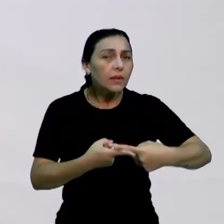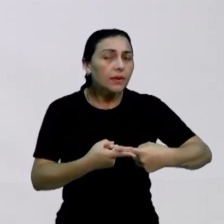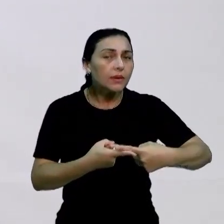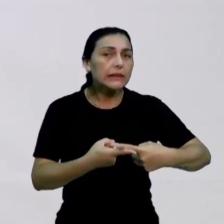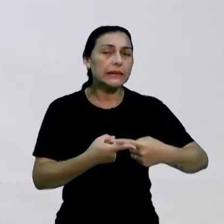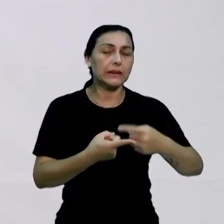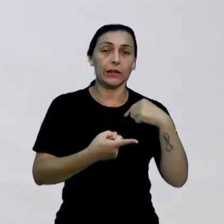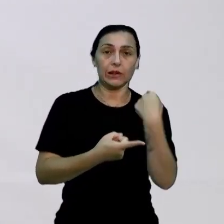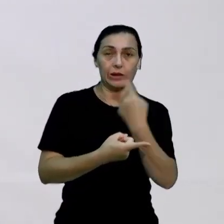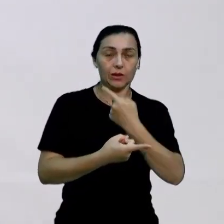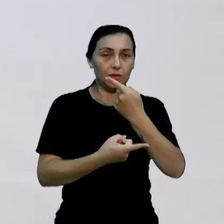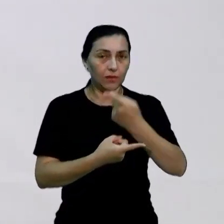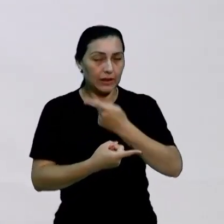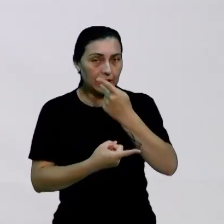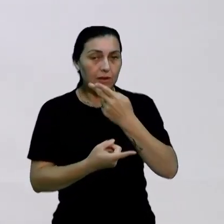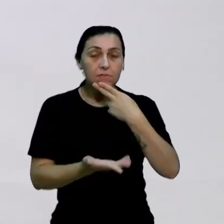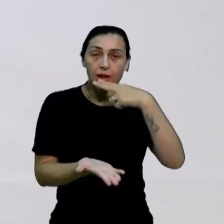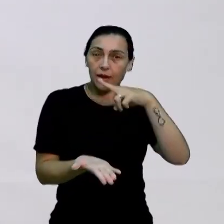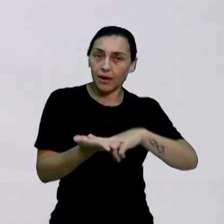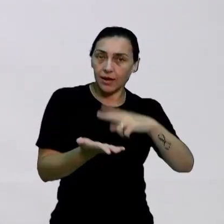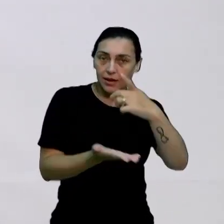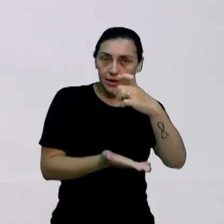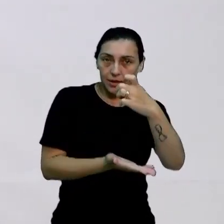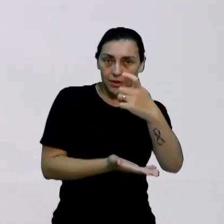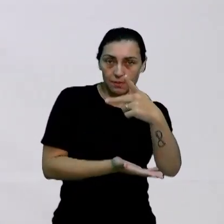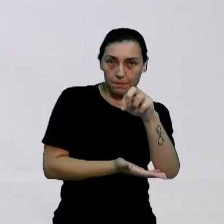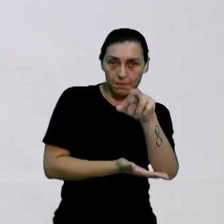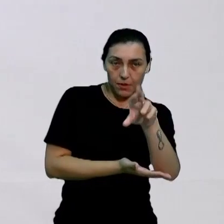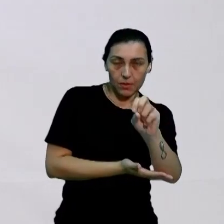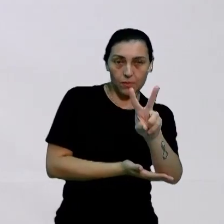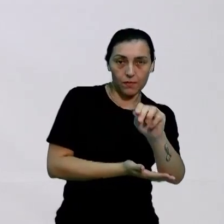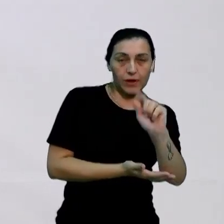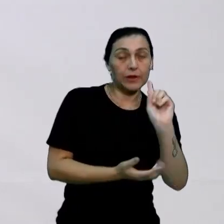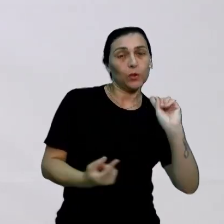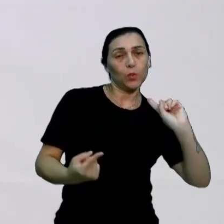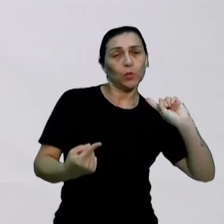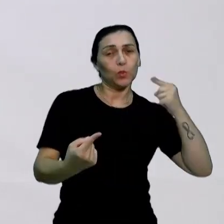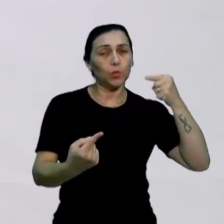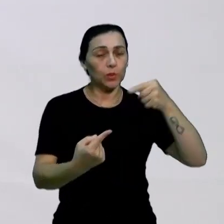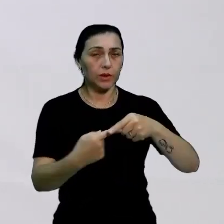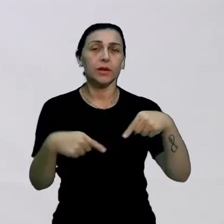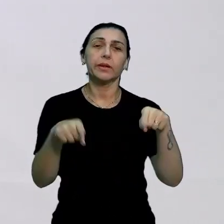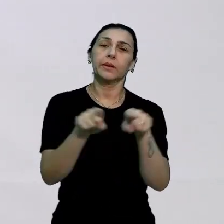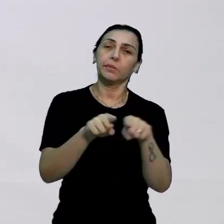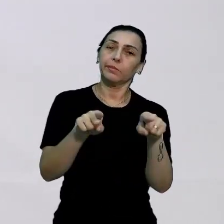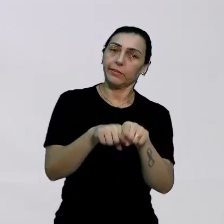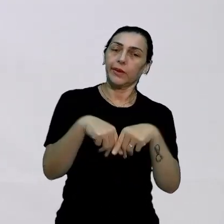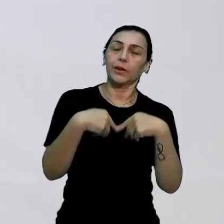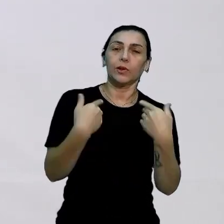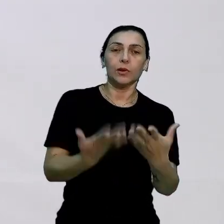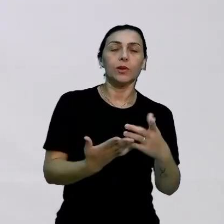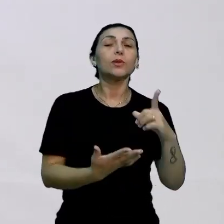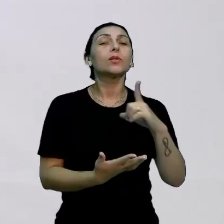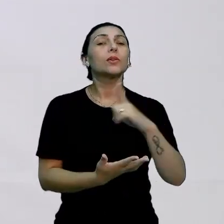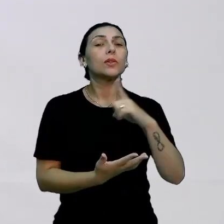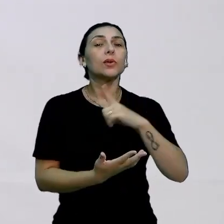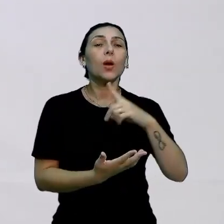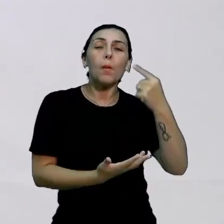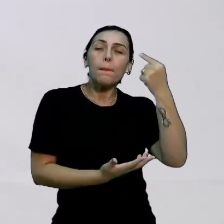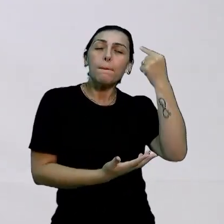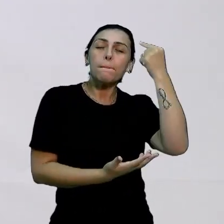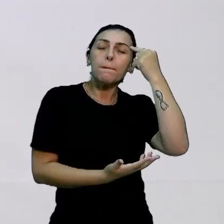Então, quando a gente fala da Carta de Pero Vaz de Caminha e do quinhentismo, obviamente que nós temos a visão